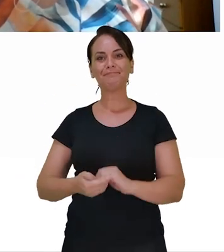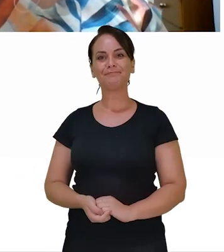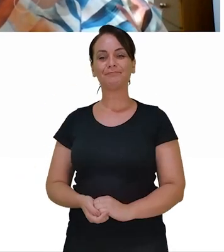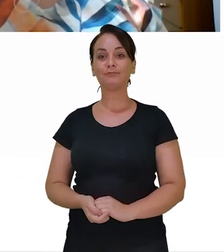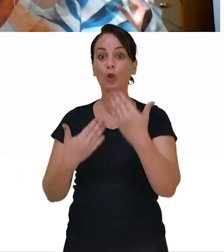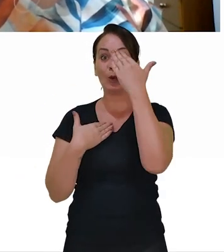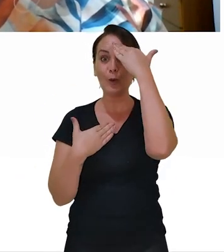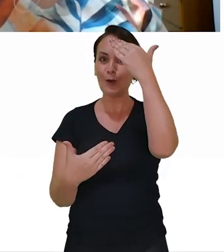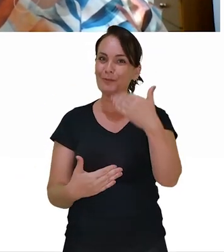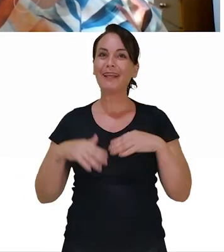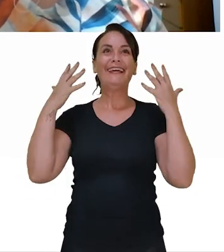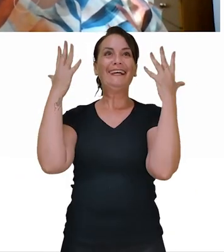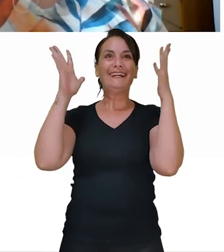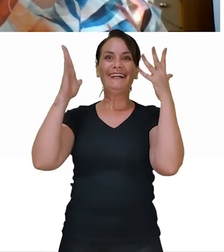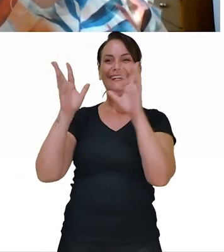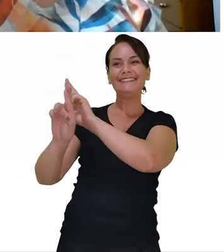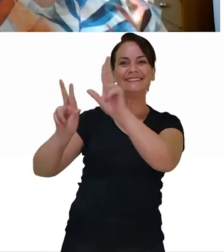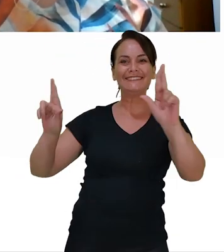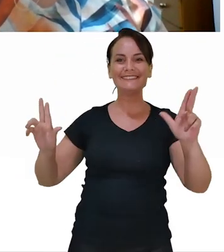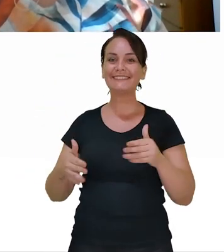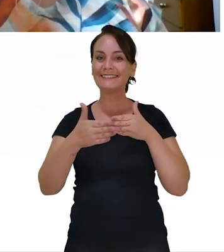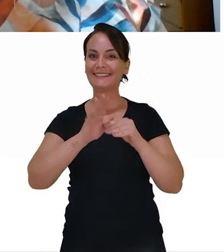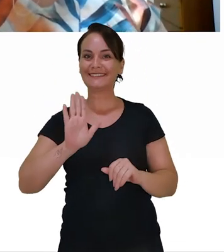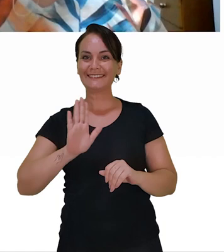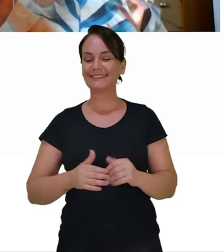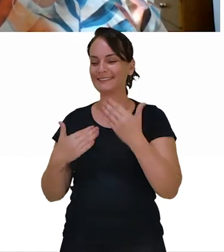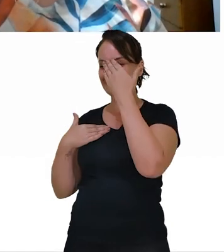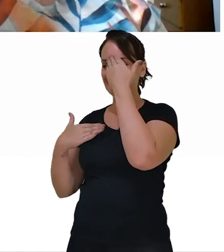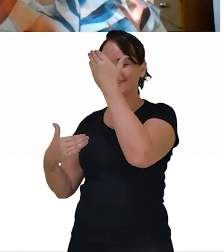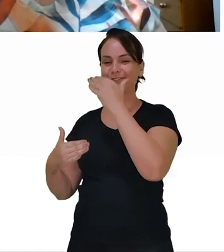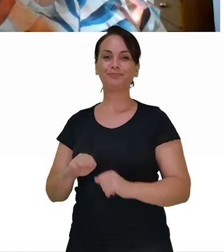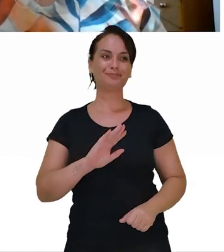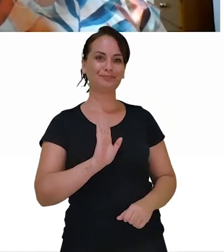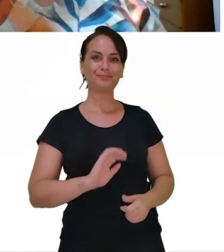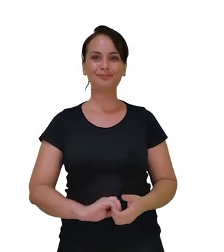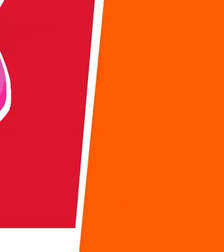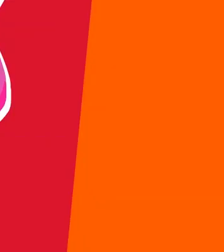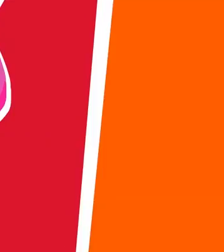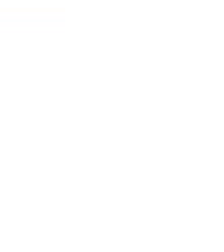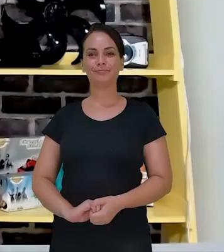Muito obrigado e viva a diversidade. Até mais, viva. Kátia. Obrigada. Tchau.